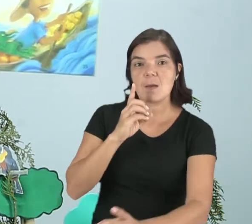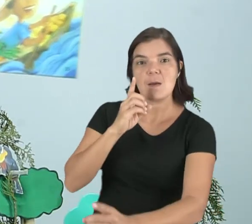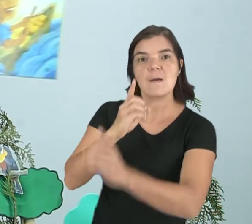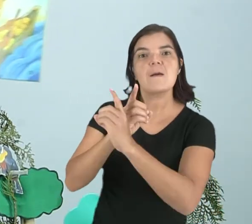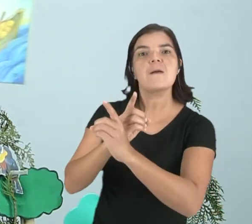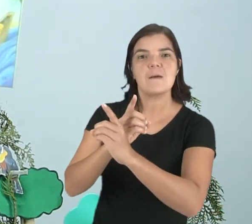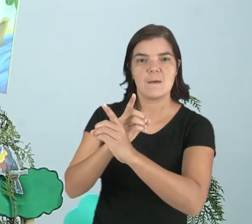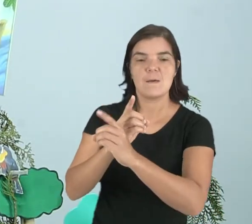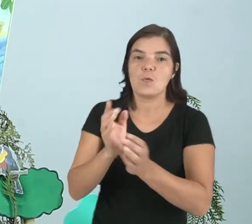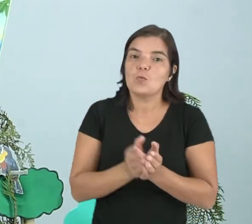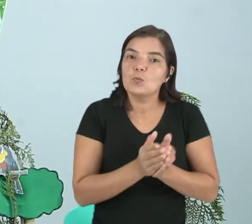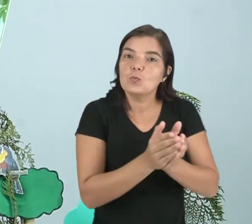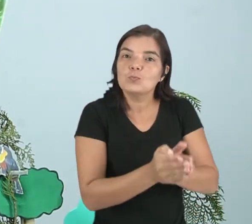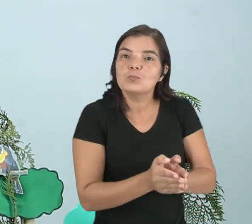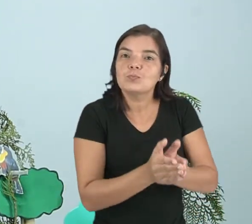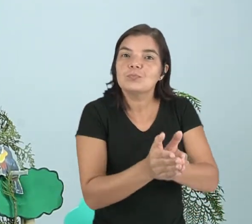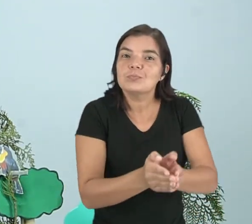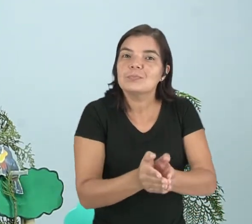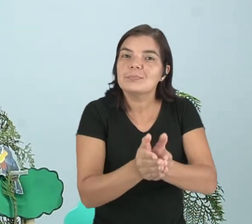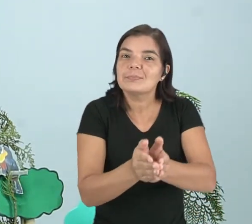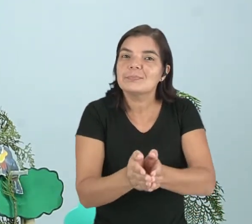o barqueiro.